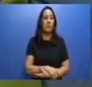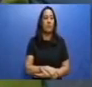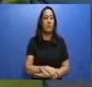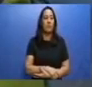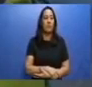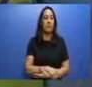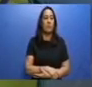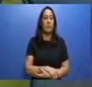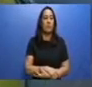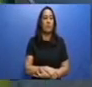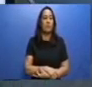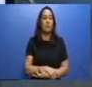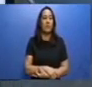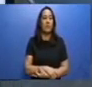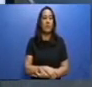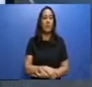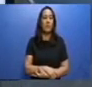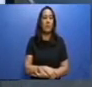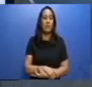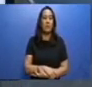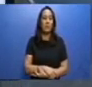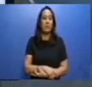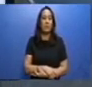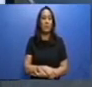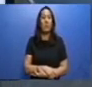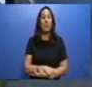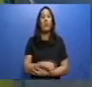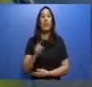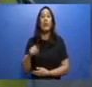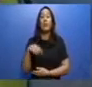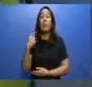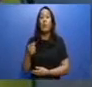agora. Depois, qual que eu vou fazer? Olha só.